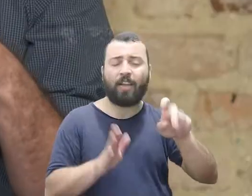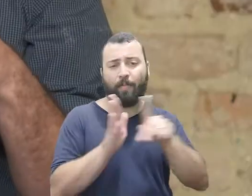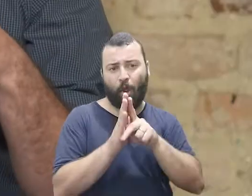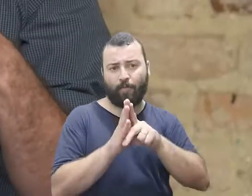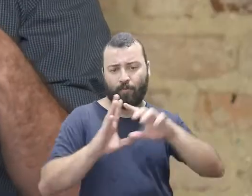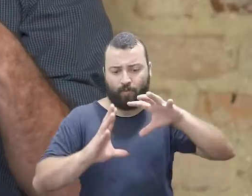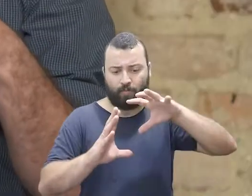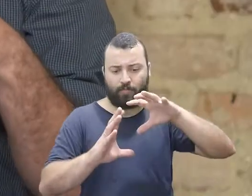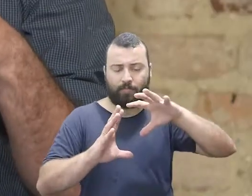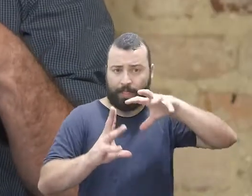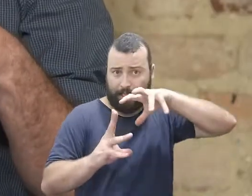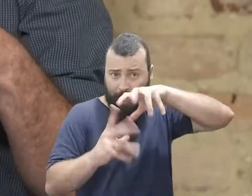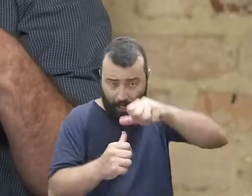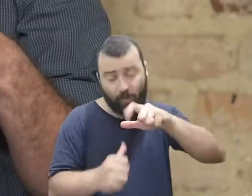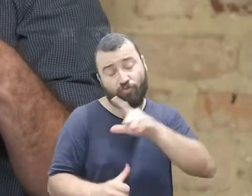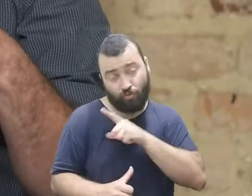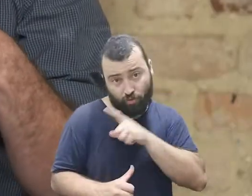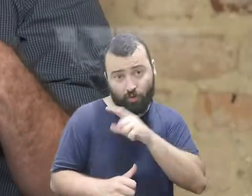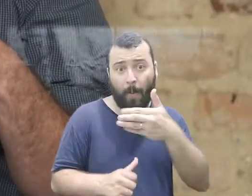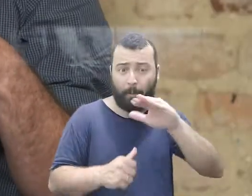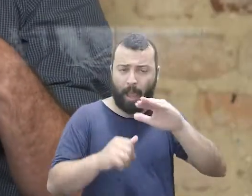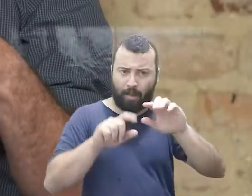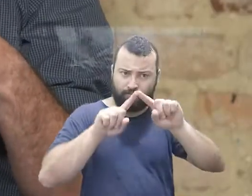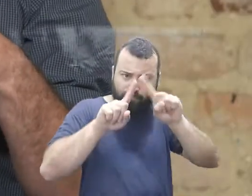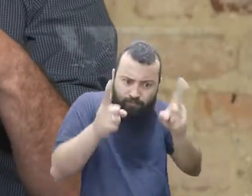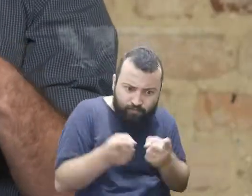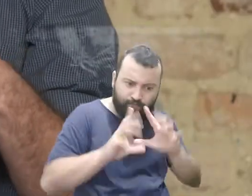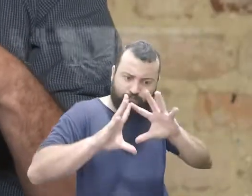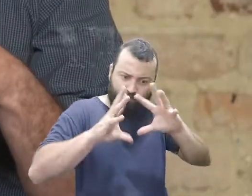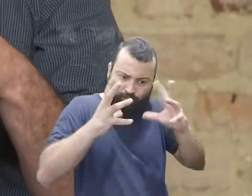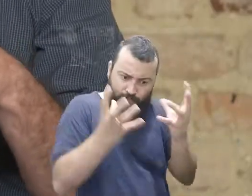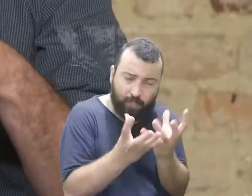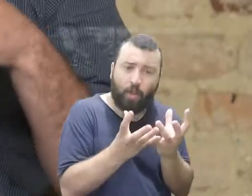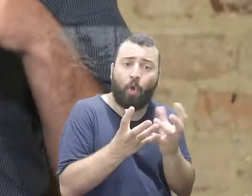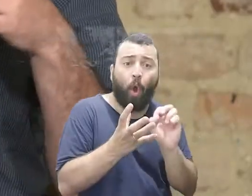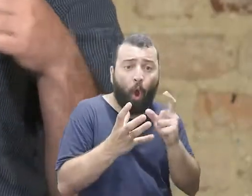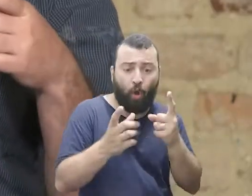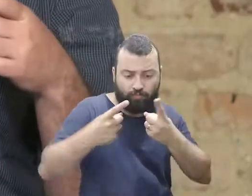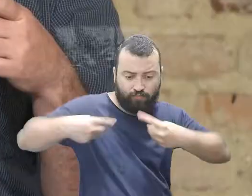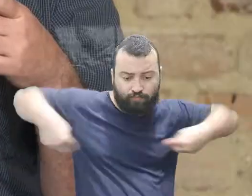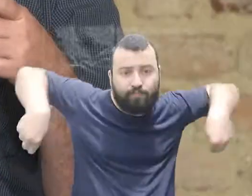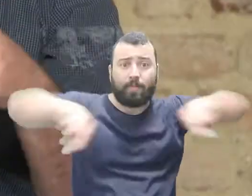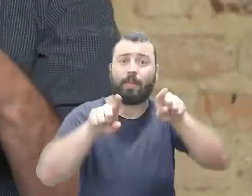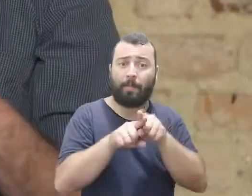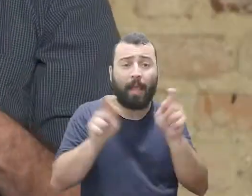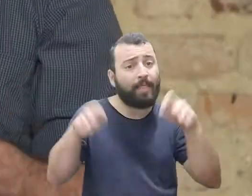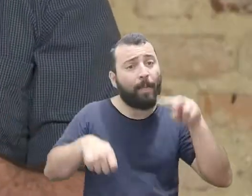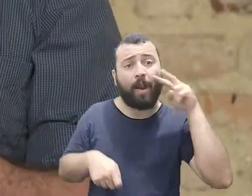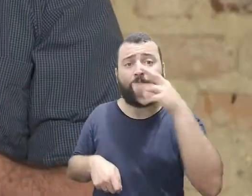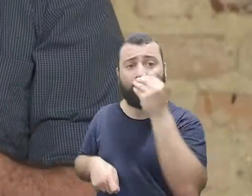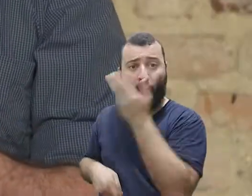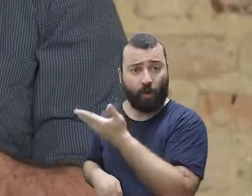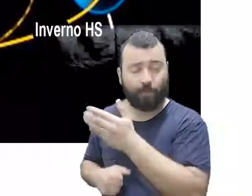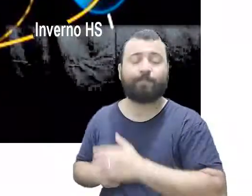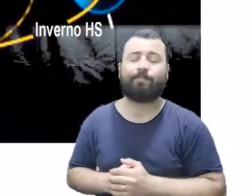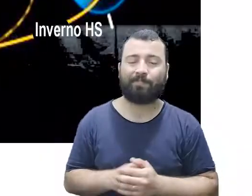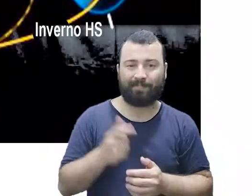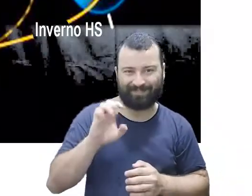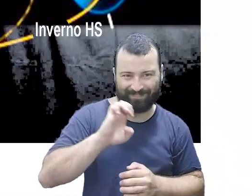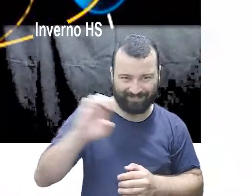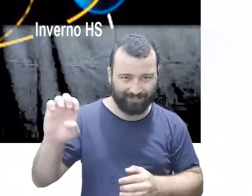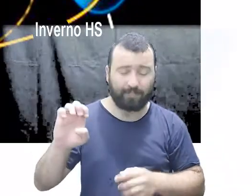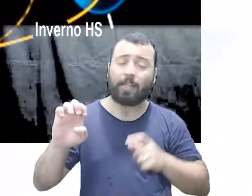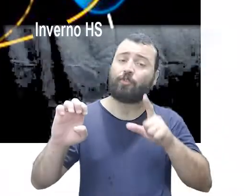que pode variar de uma conformação mais circular para um formato um pouco mais elíptico, como a gente vê nessa figura. No